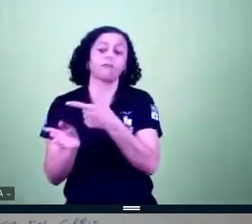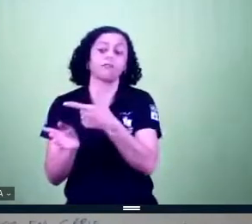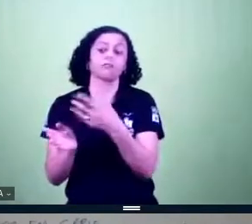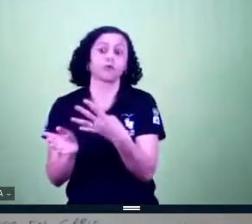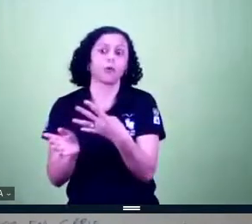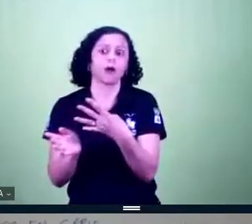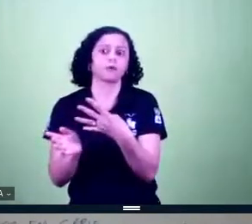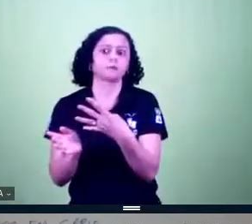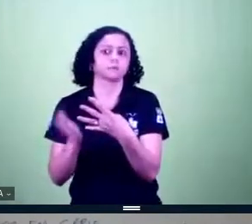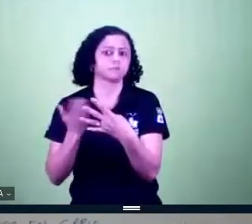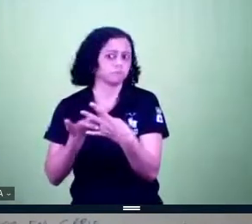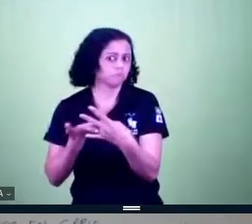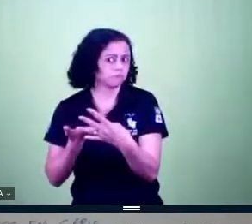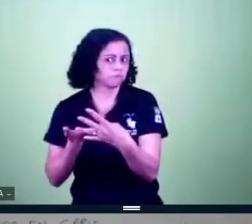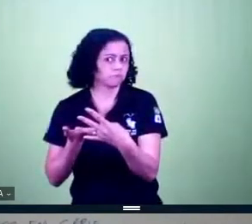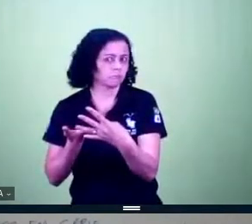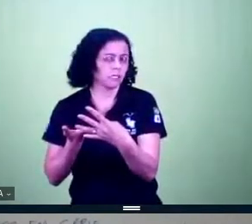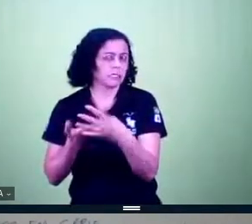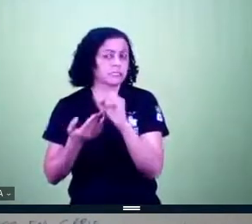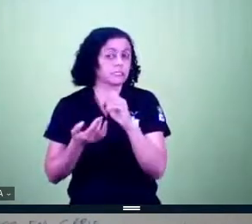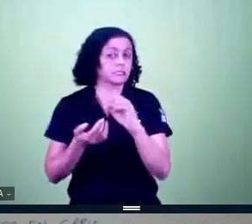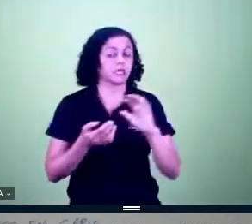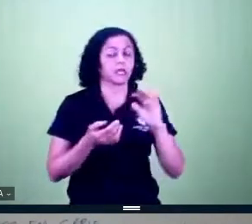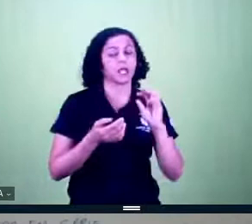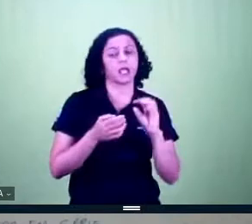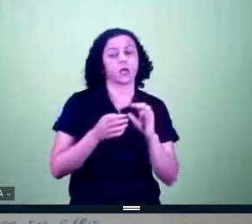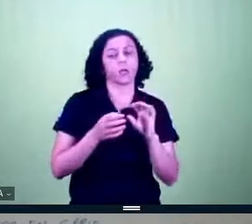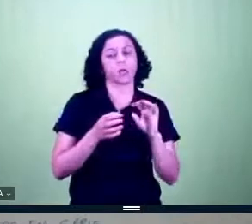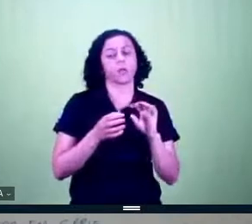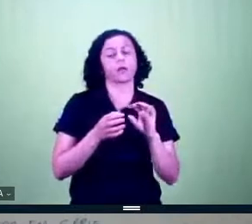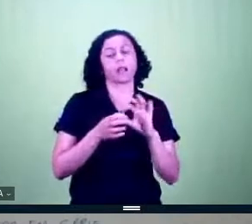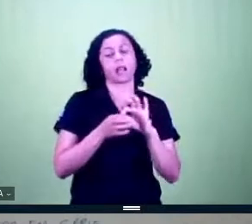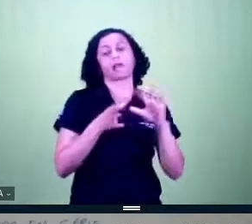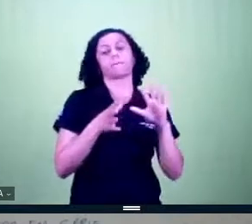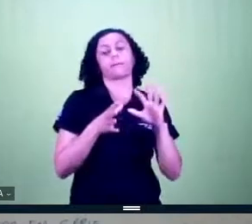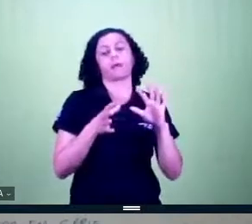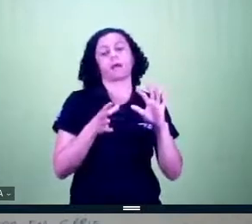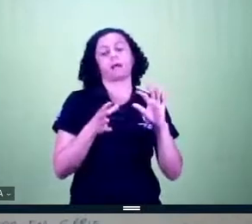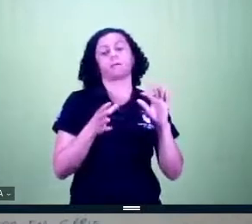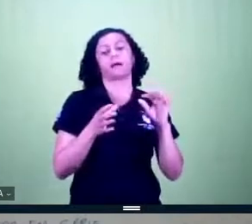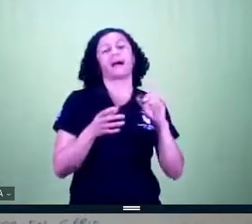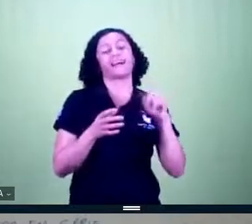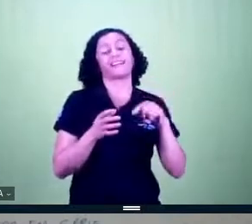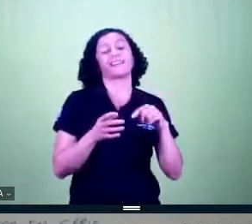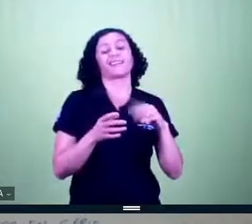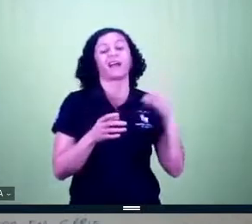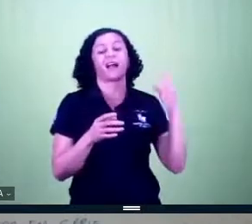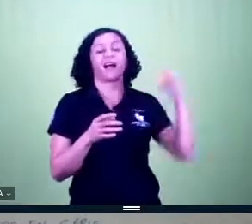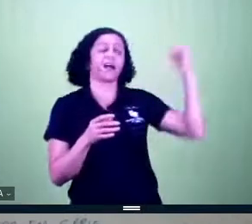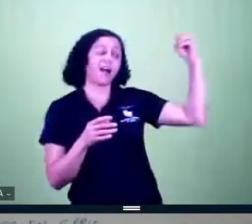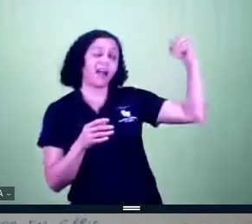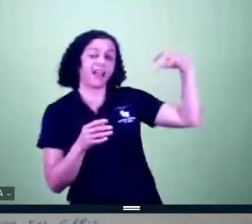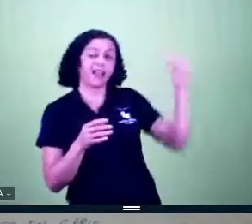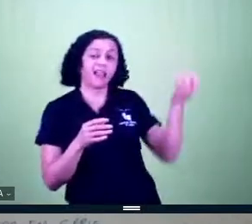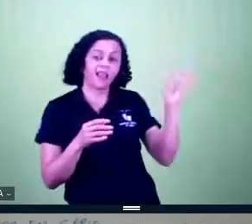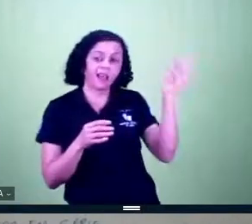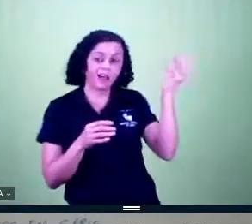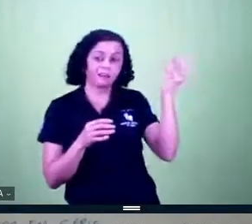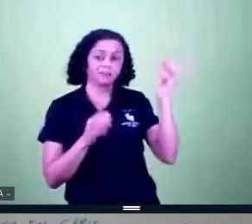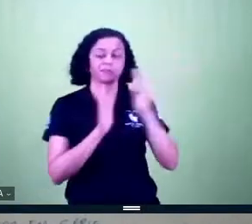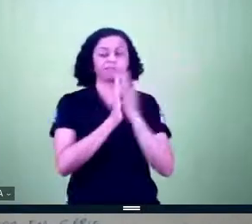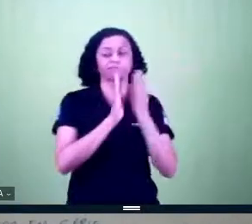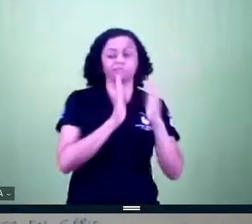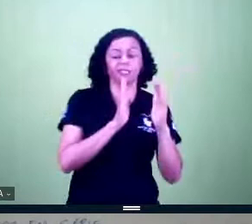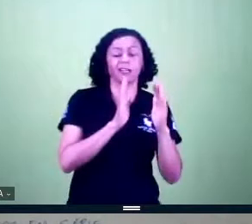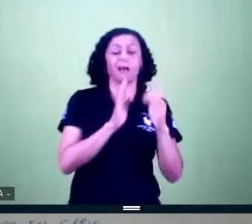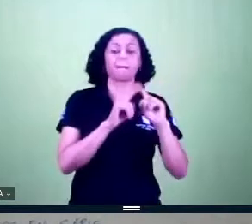24 volts em cima de uma lâmpada que foi projetada para trabalhar com 12 volts, a vida útil dela vai cair demais. Ela vai brilhar com o tempo e vai queimar, porque ela não suporta aquela tensão